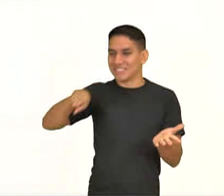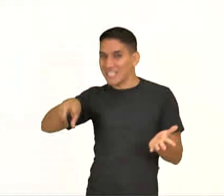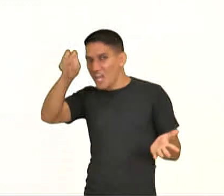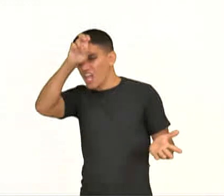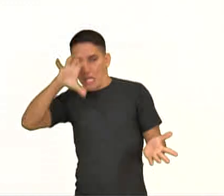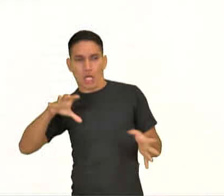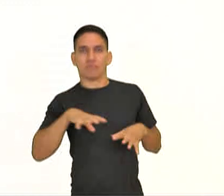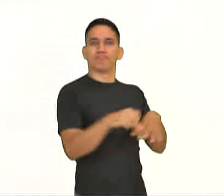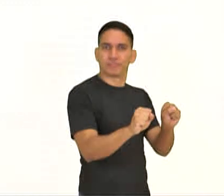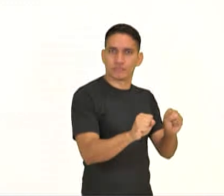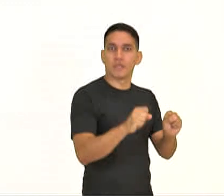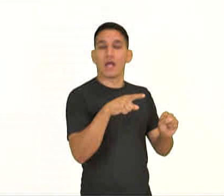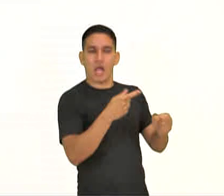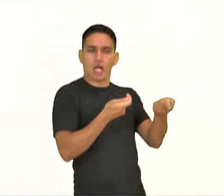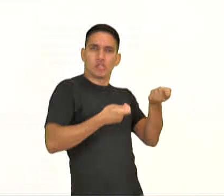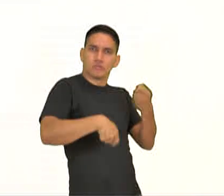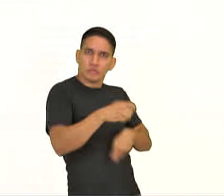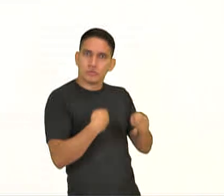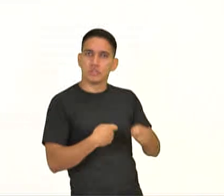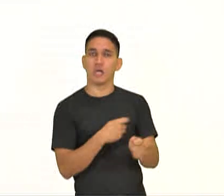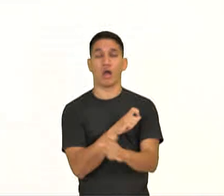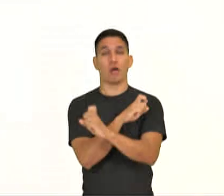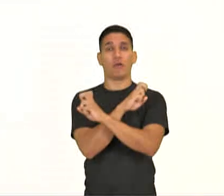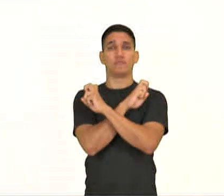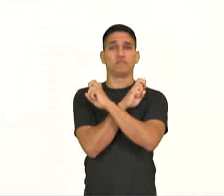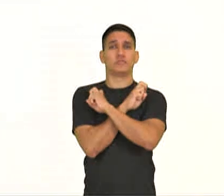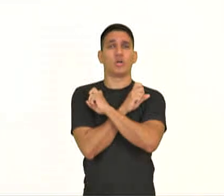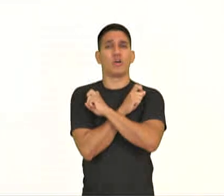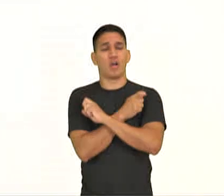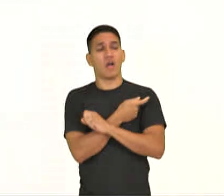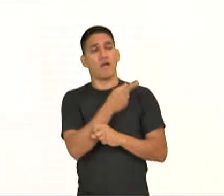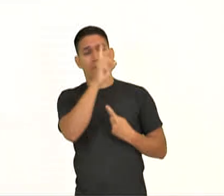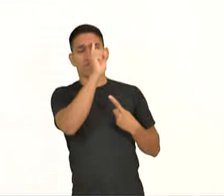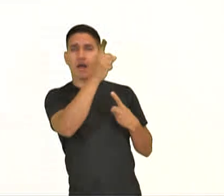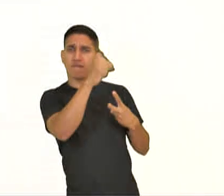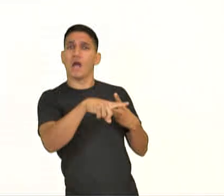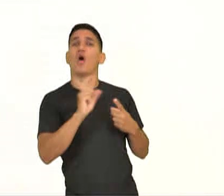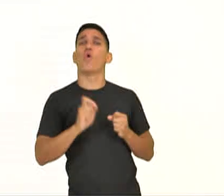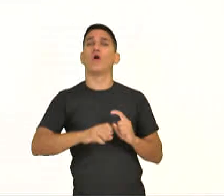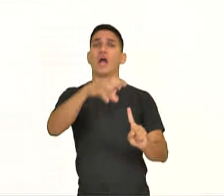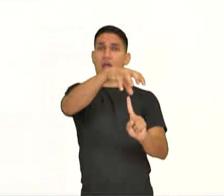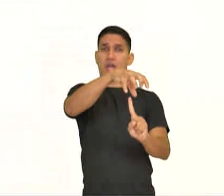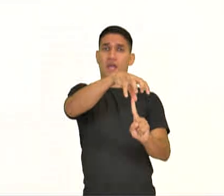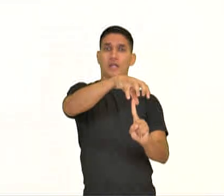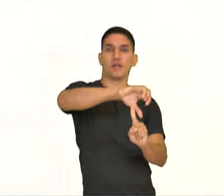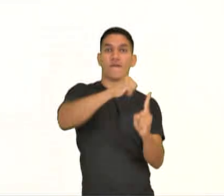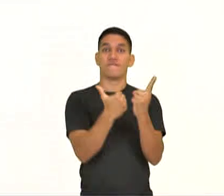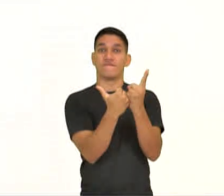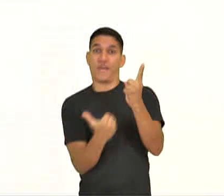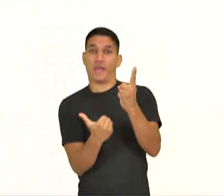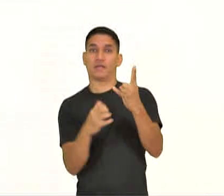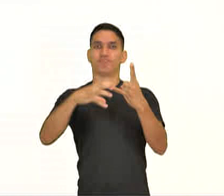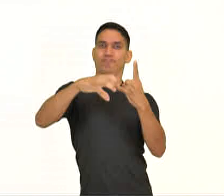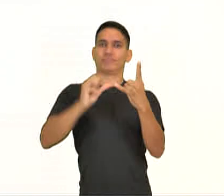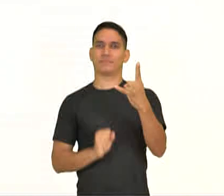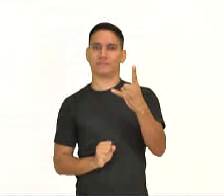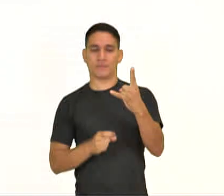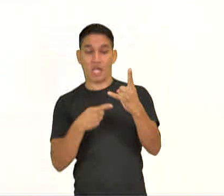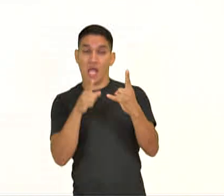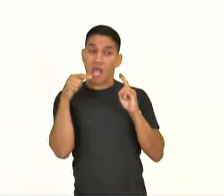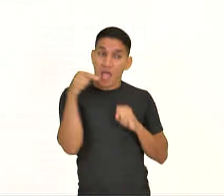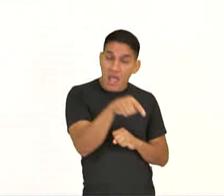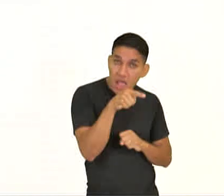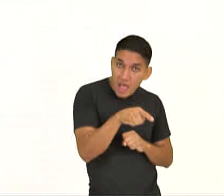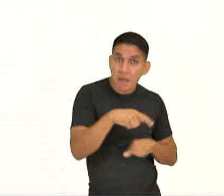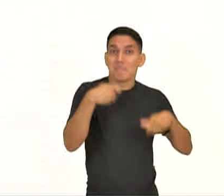Para administrá-lo, o faraó egípcio nomeava vice-reis. que deviam receber tributos pagos